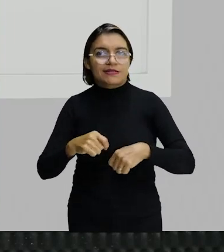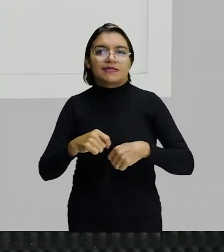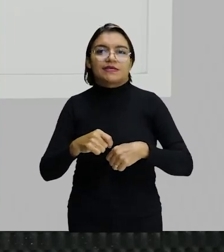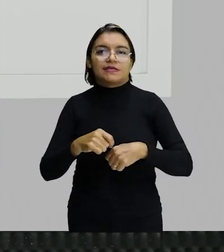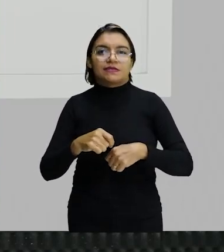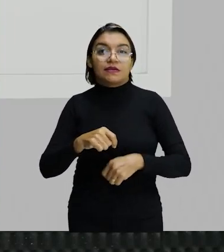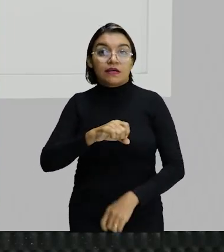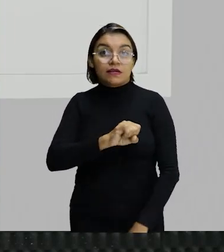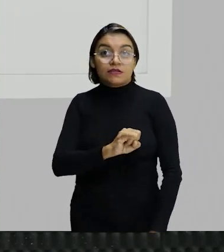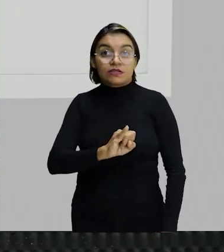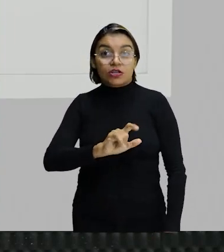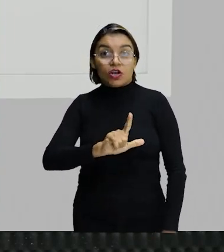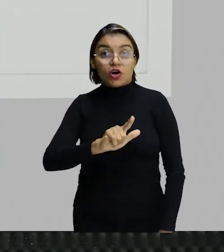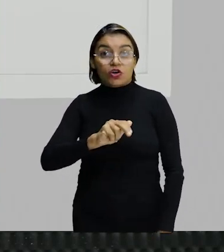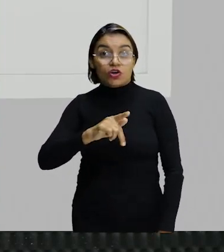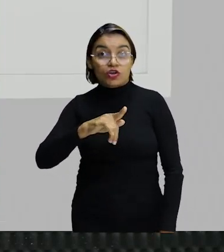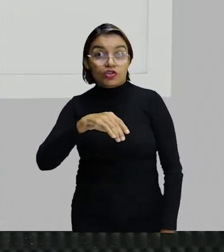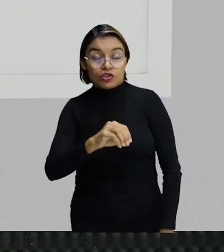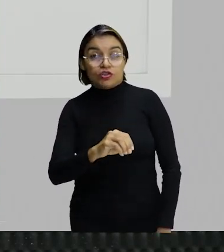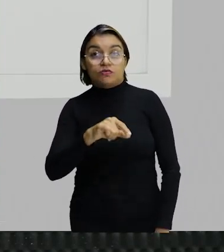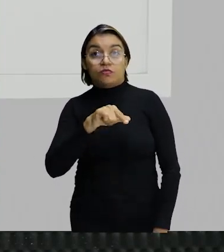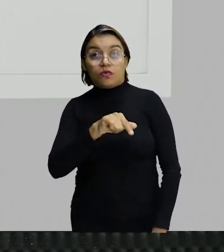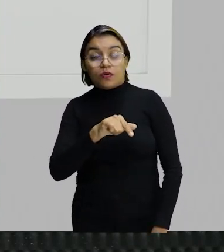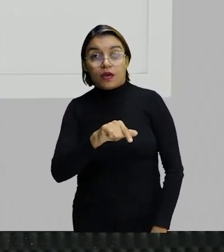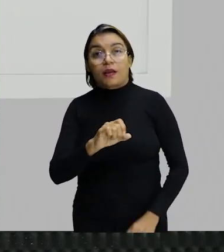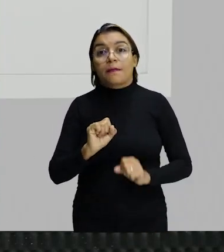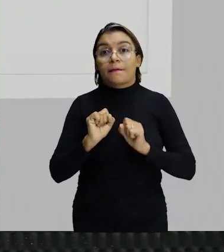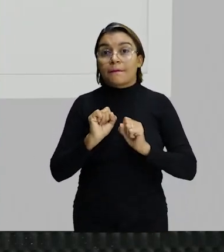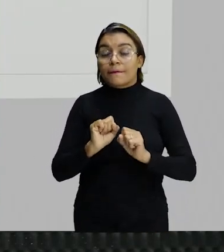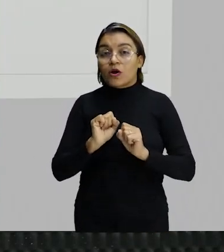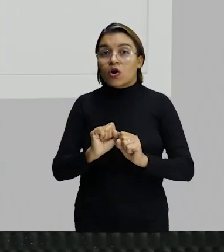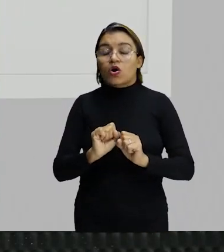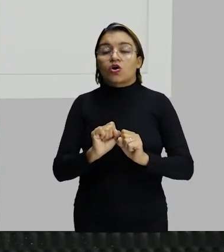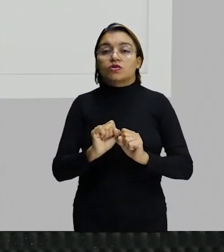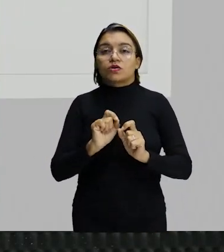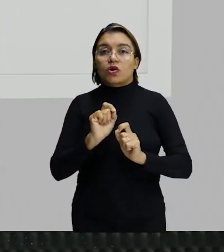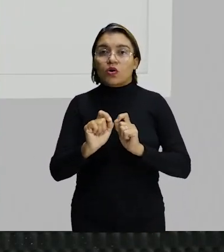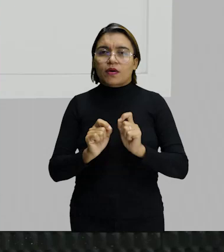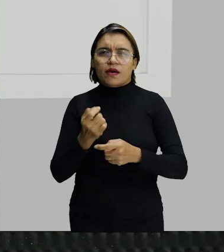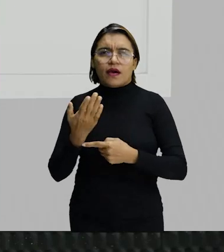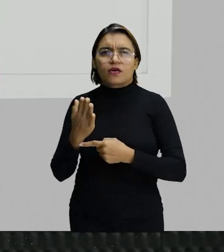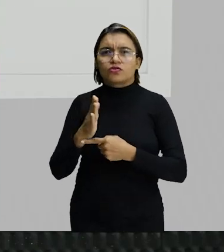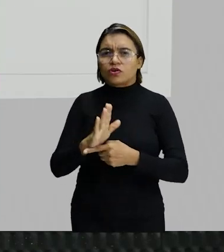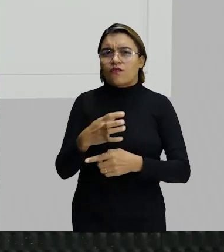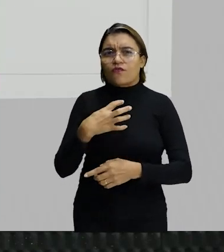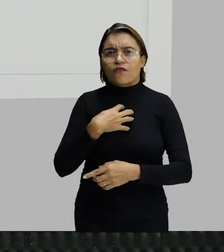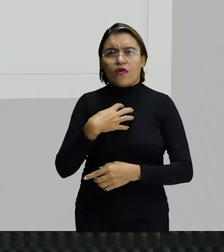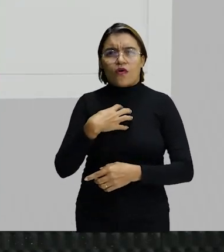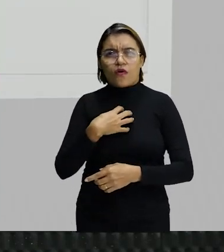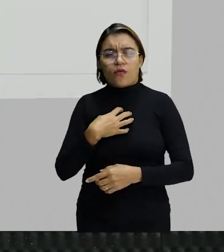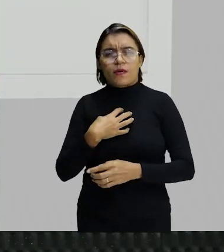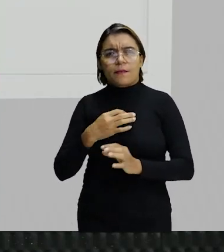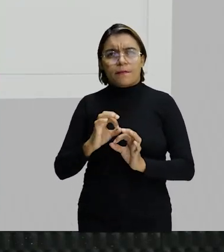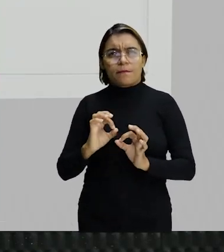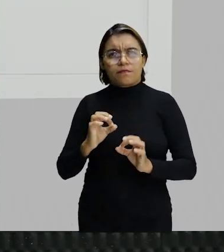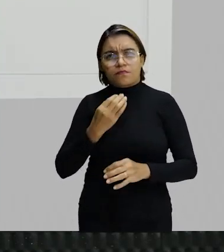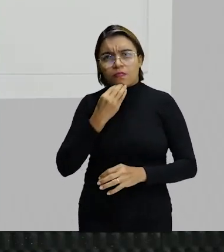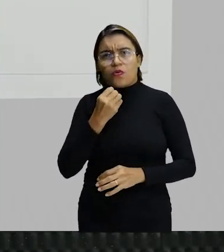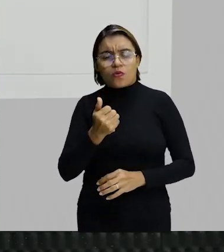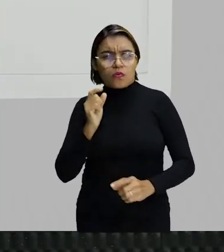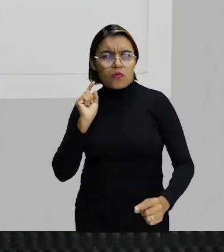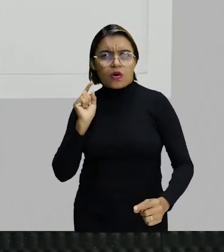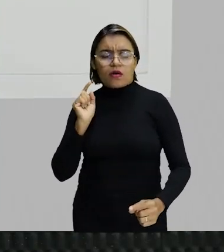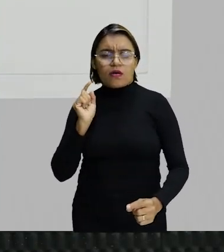silogismo ele possa necessariamente ocorrer de forma eficiente, tá? De forma contundente, de forma